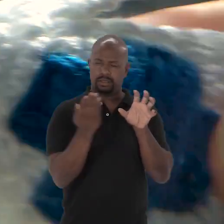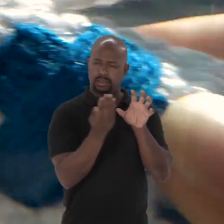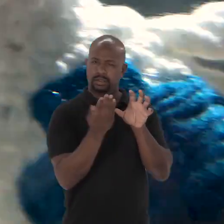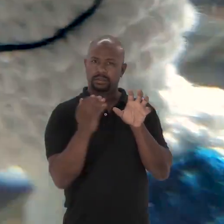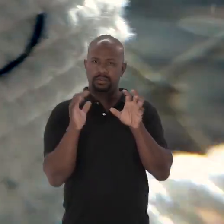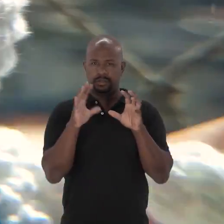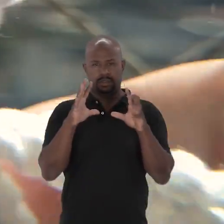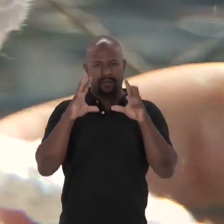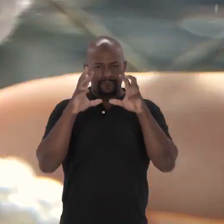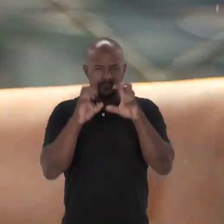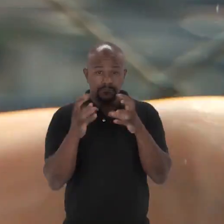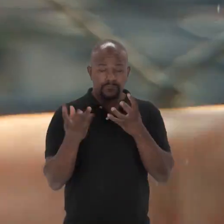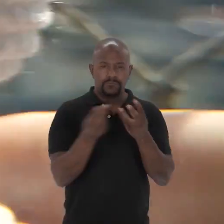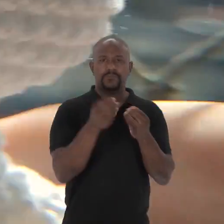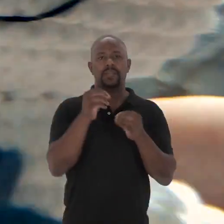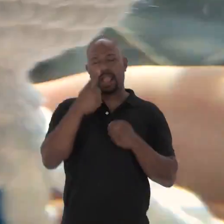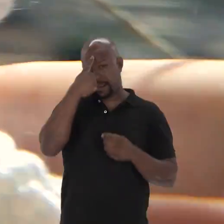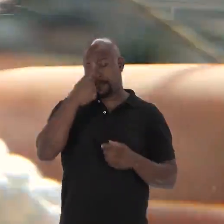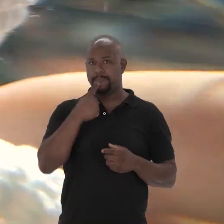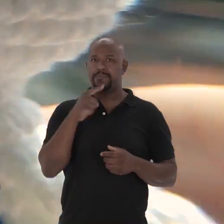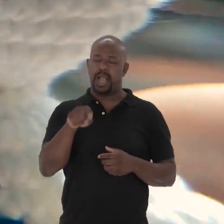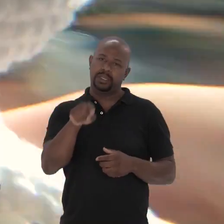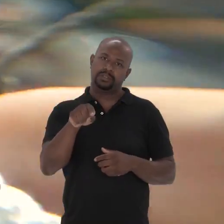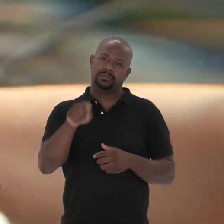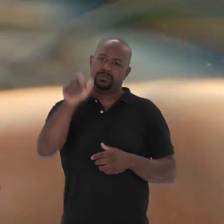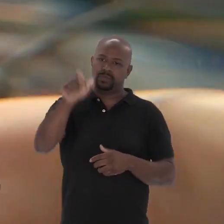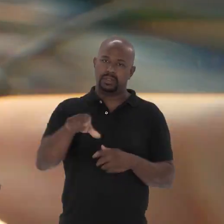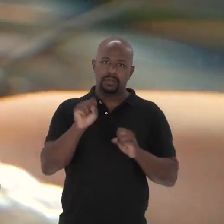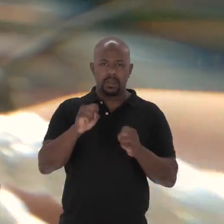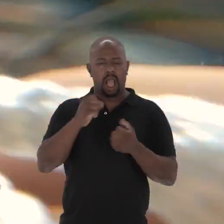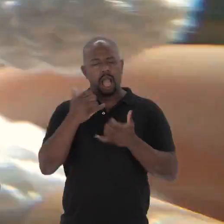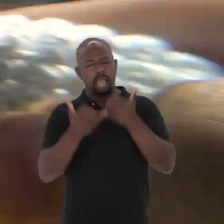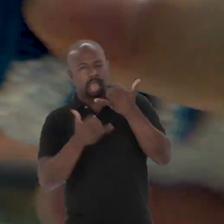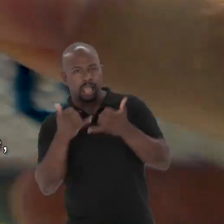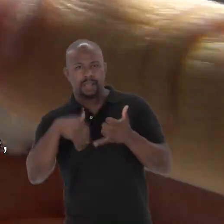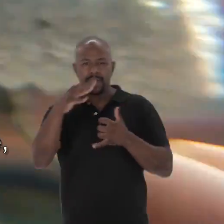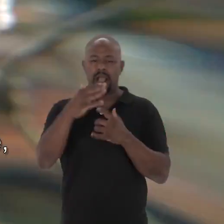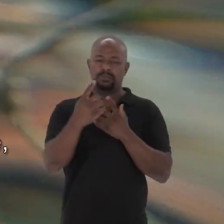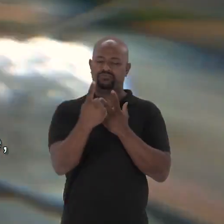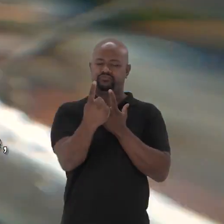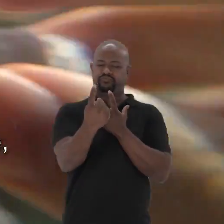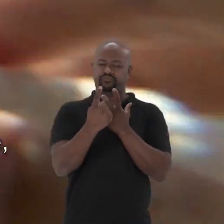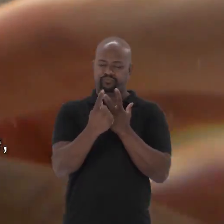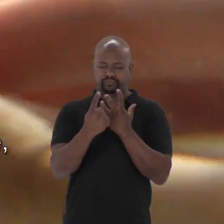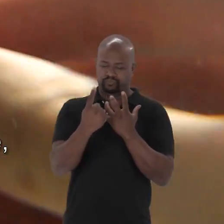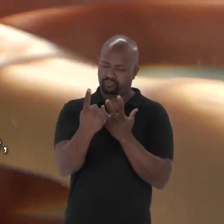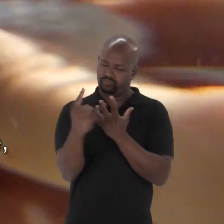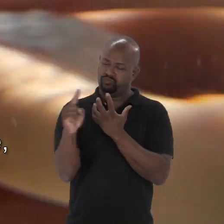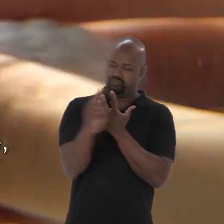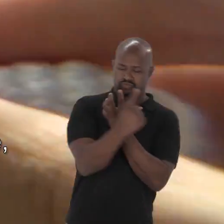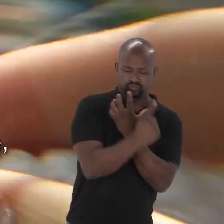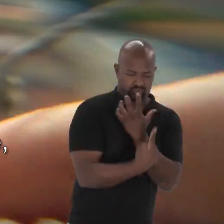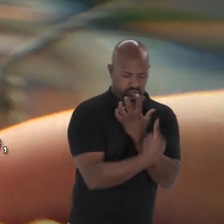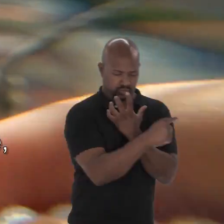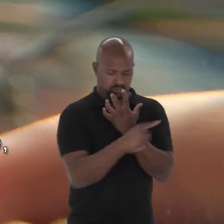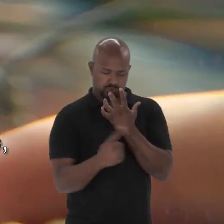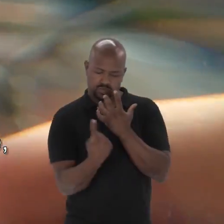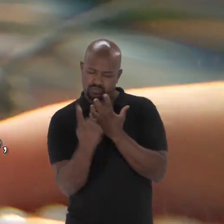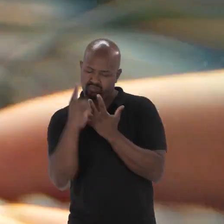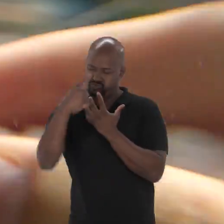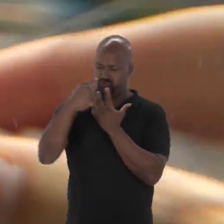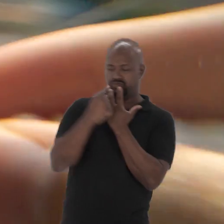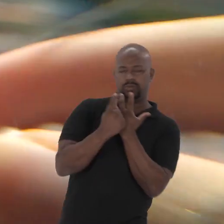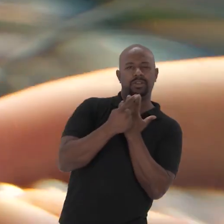ele distorce bastante a imagem do meu modelo. Pode brincar, chegar um pouco mais para trás, chegar um pouco mais para frente, encostar bem ele no